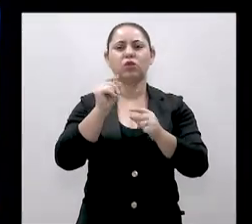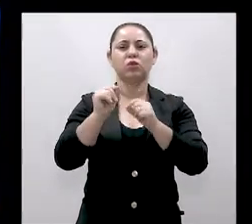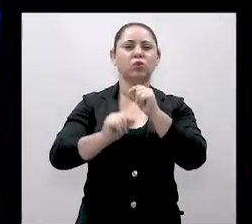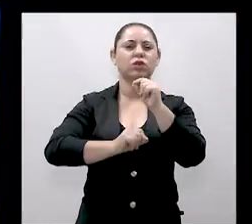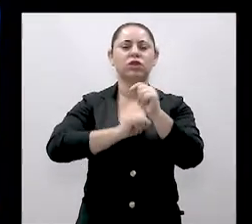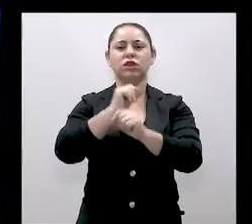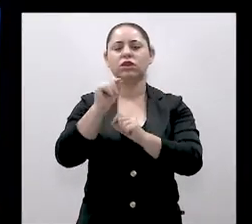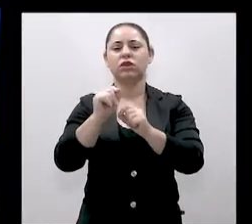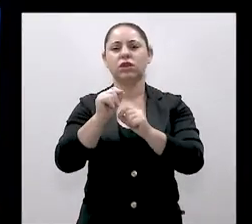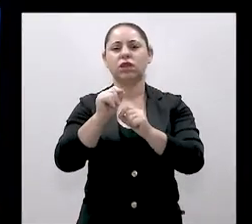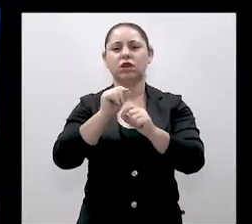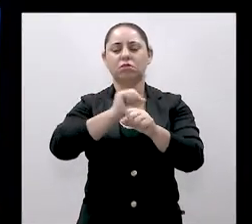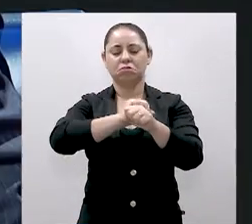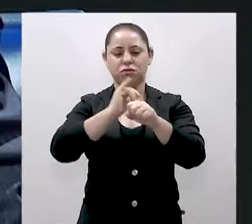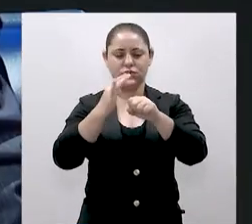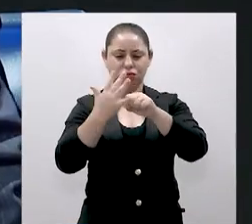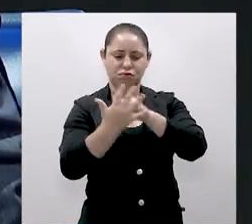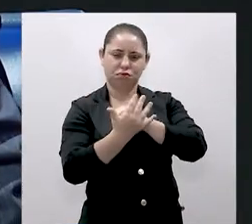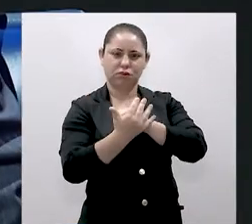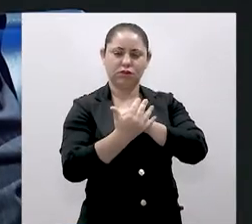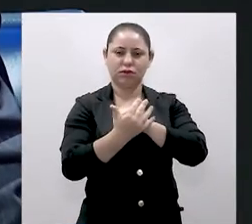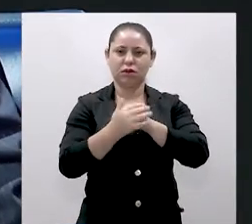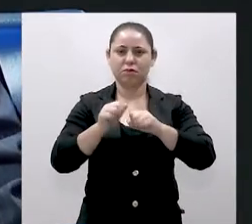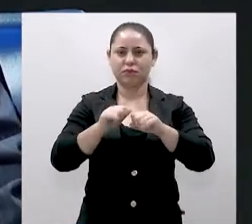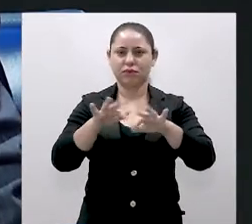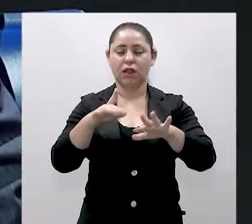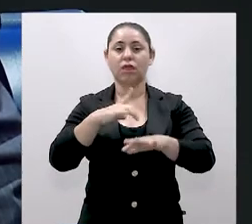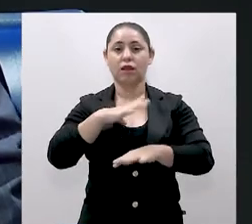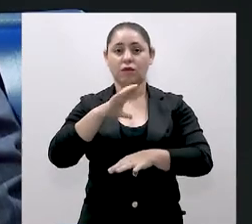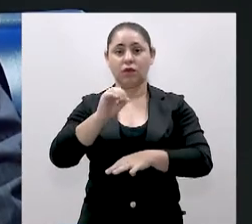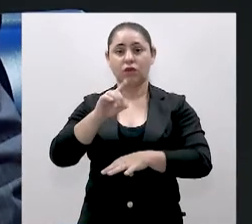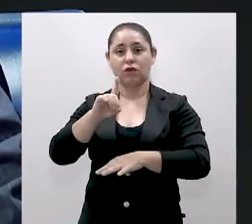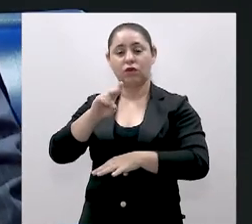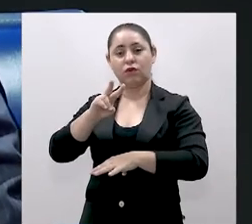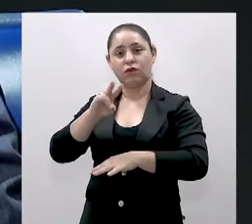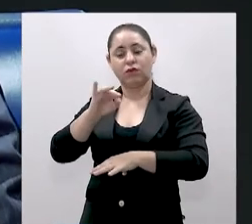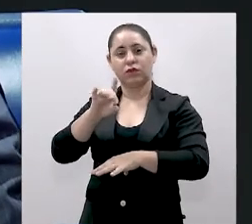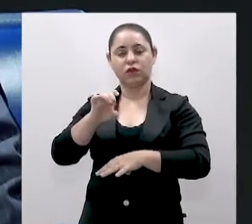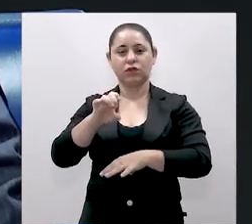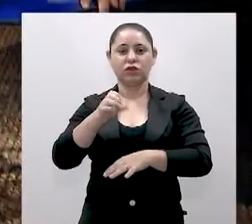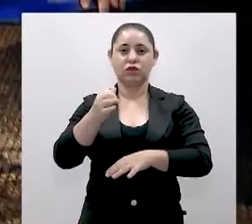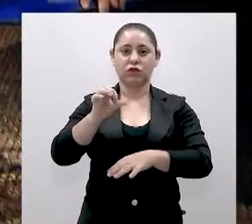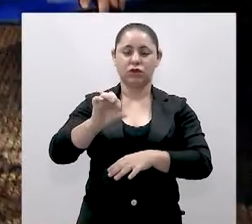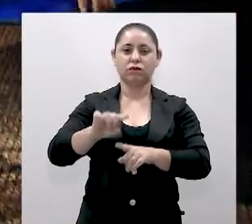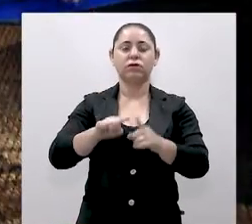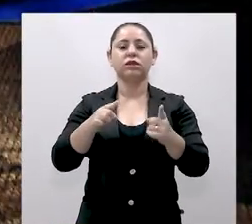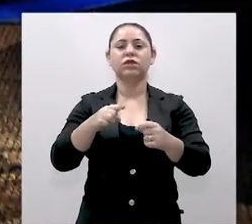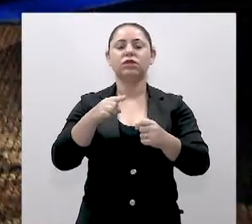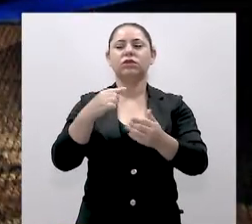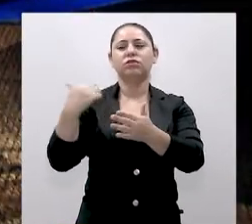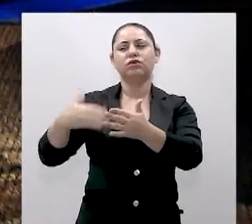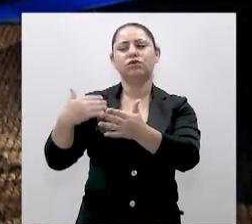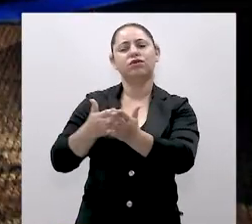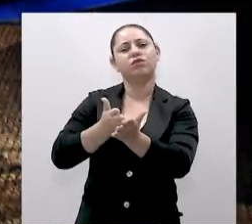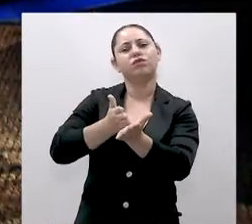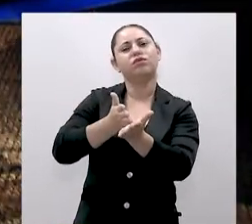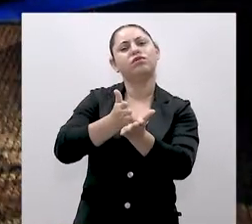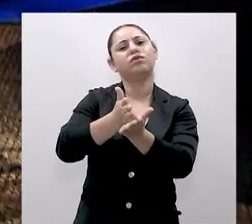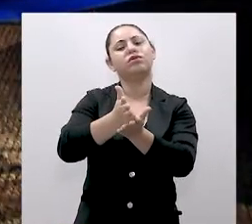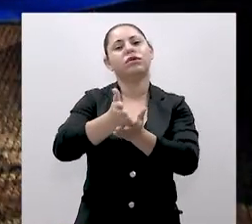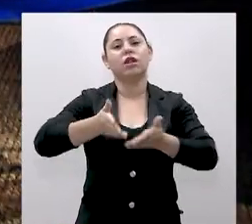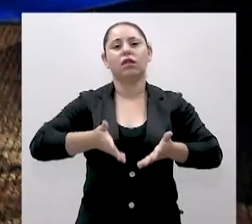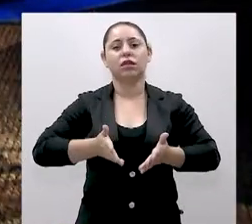pandemia o senhor teve o convívio de questões mostrar um pouco seu contato para ele Oi Vitória sou nasceu em